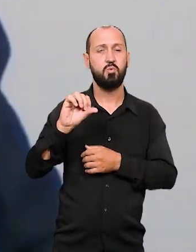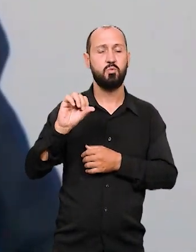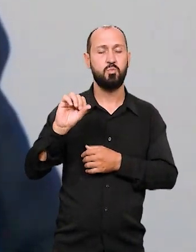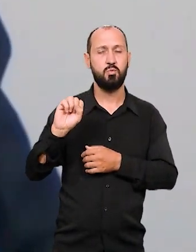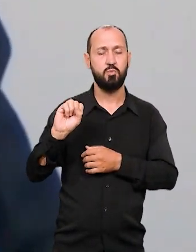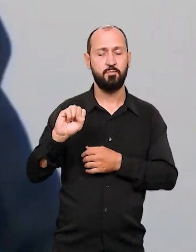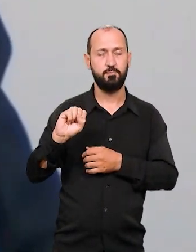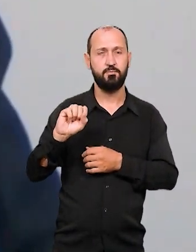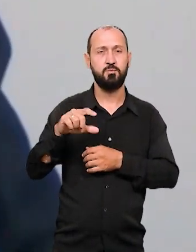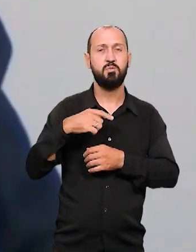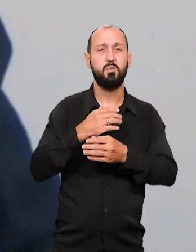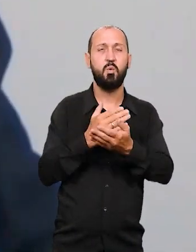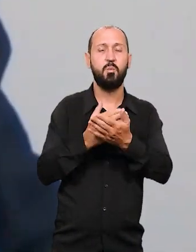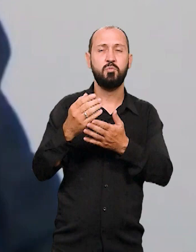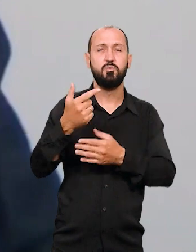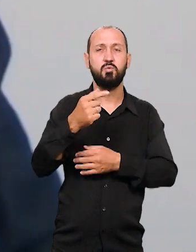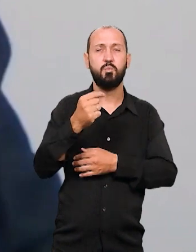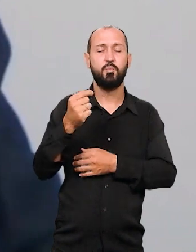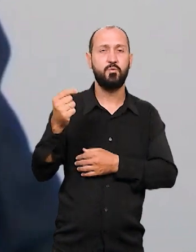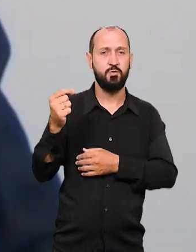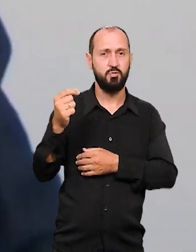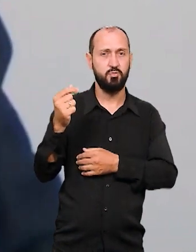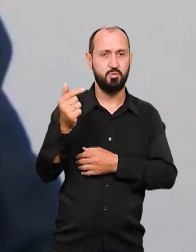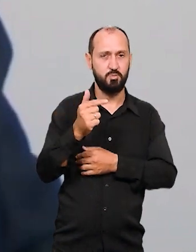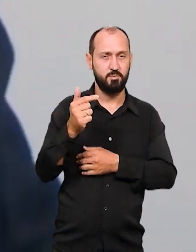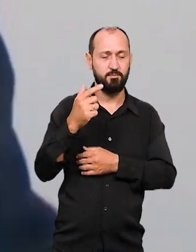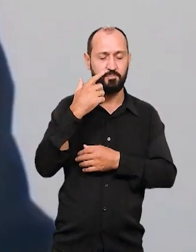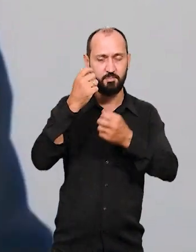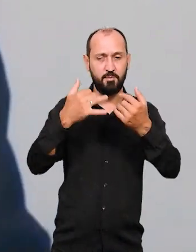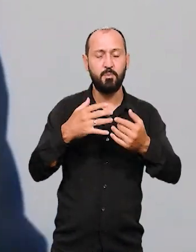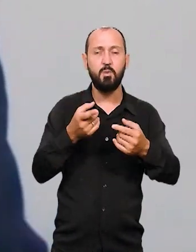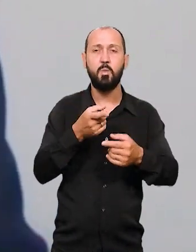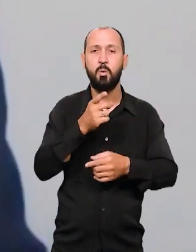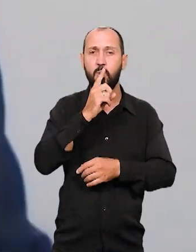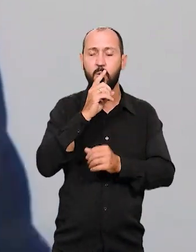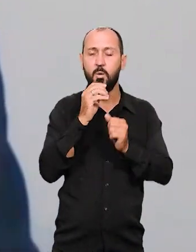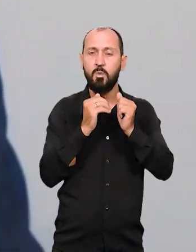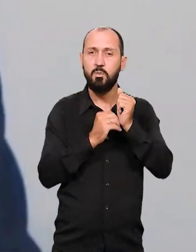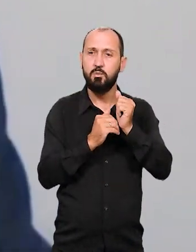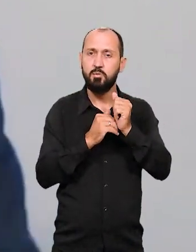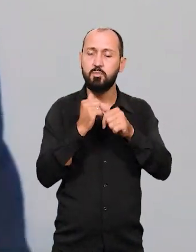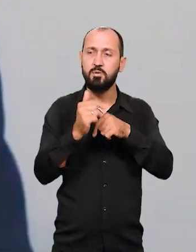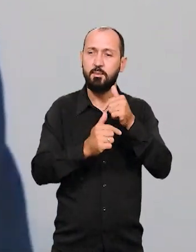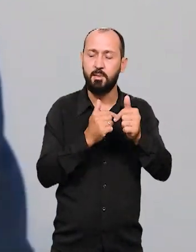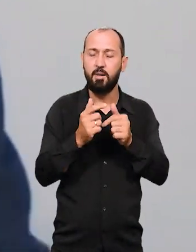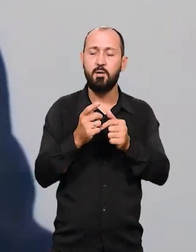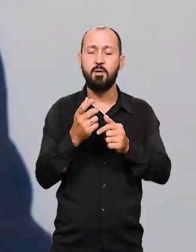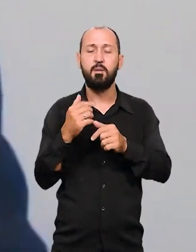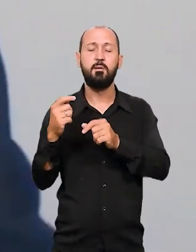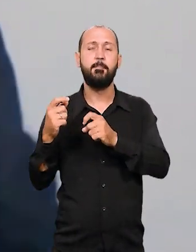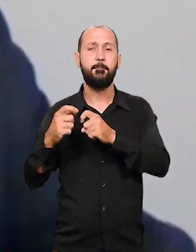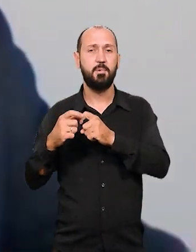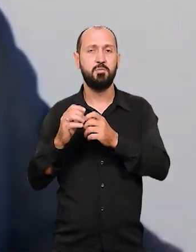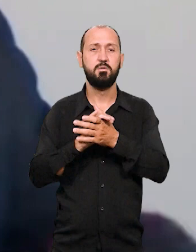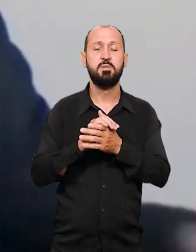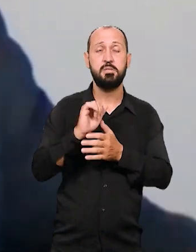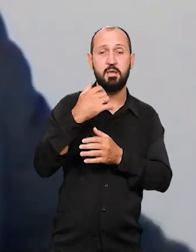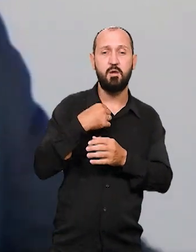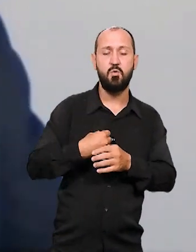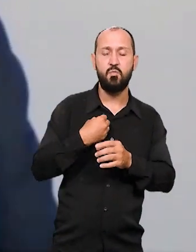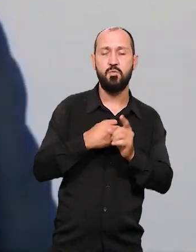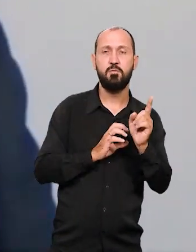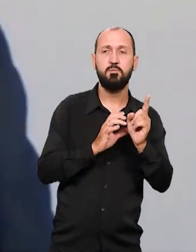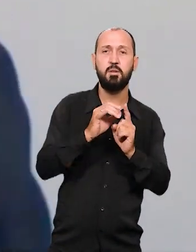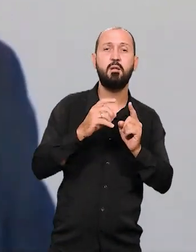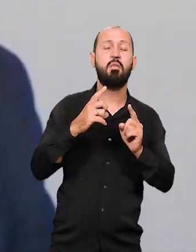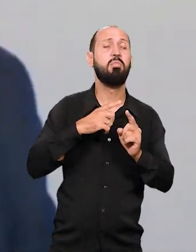14.289 é do início de 2022, que deixa claro a questão do sigilo no trabalho e sigilo médico, né? A pessoa vivendo com HIV